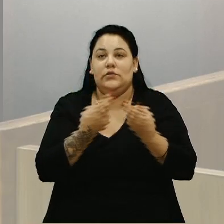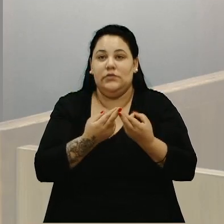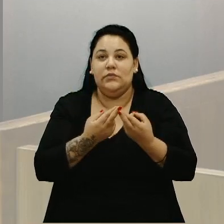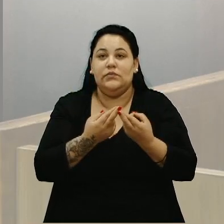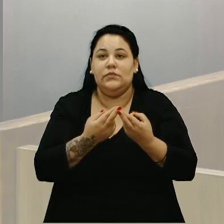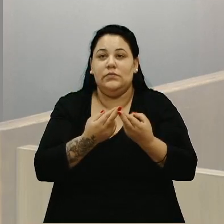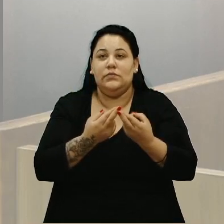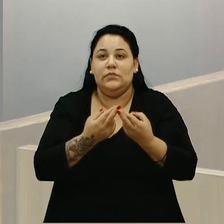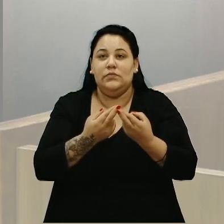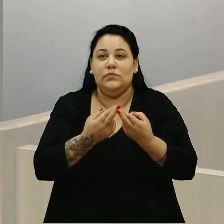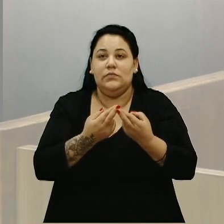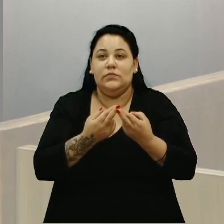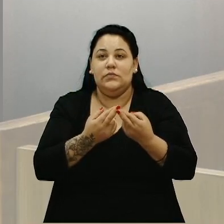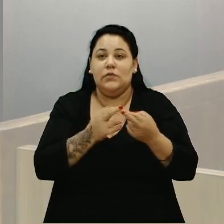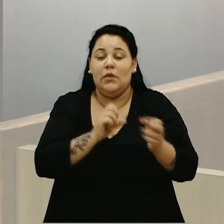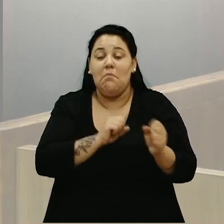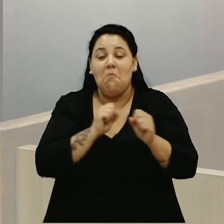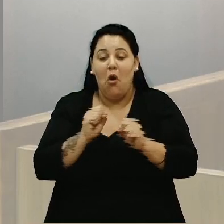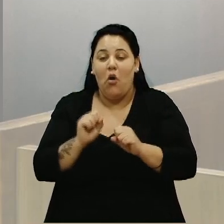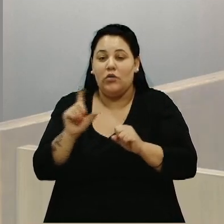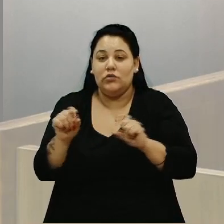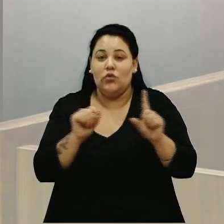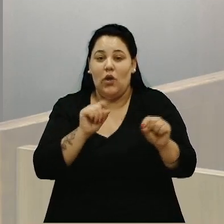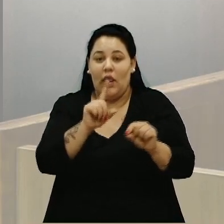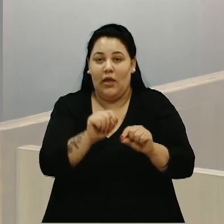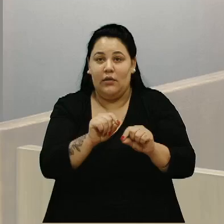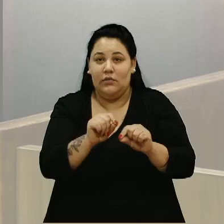fossem definidos vias